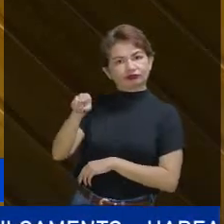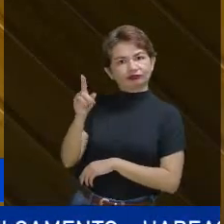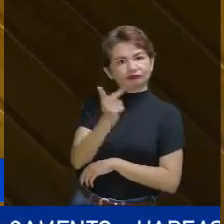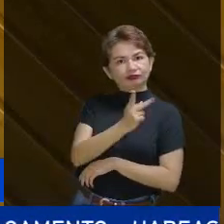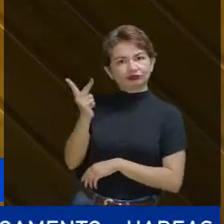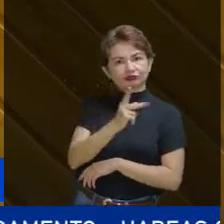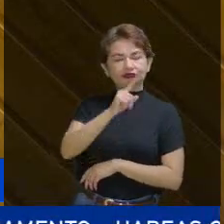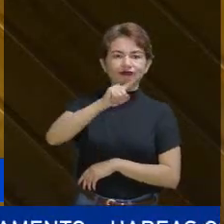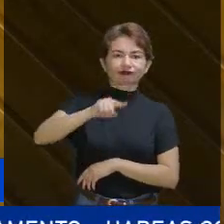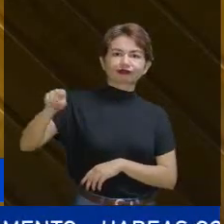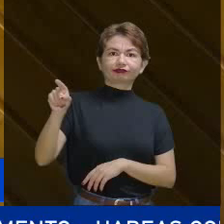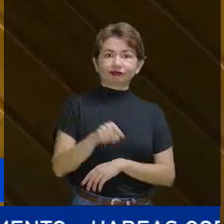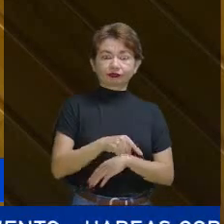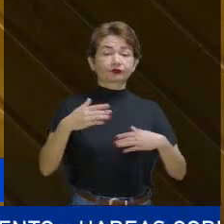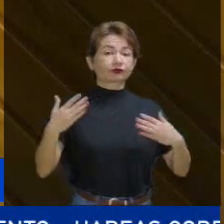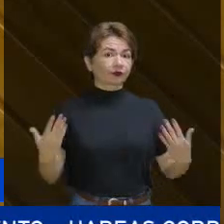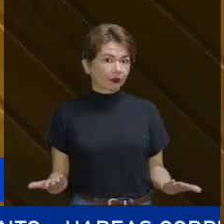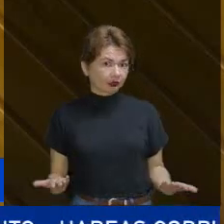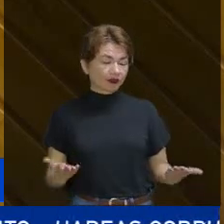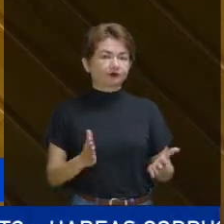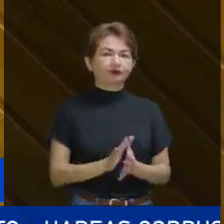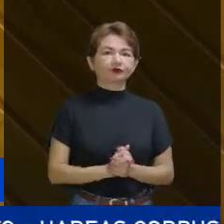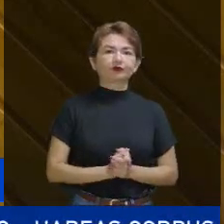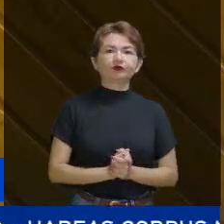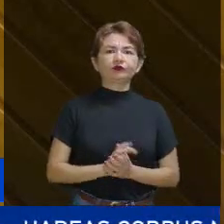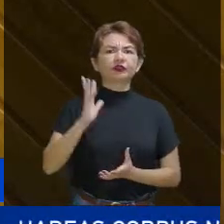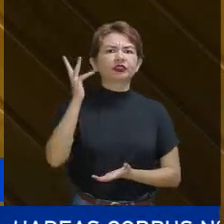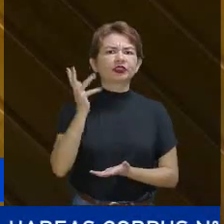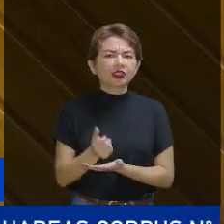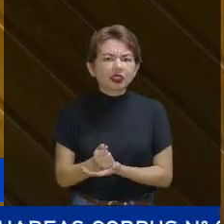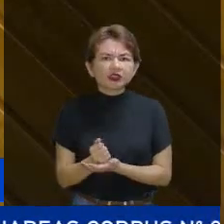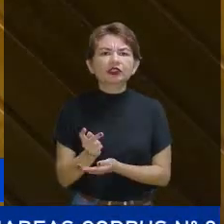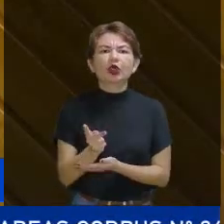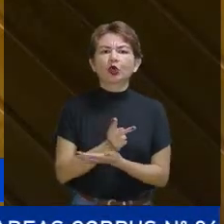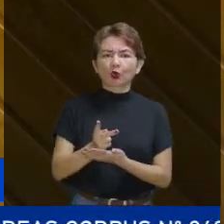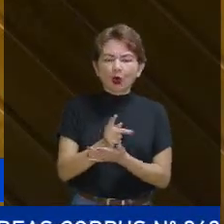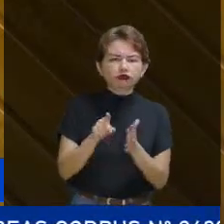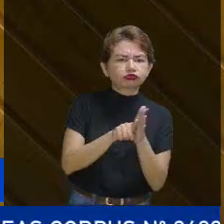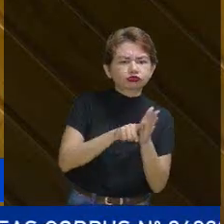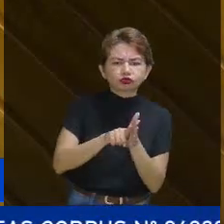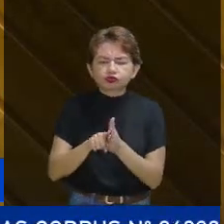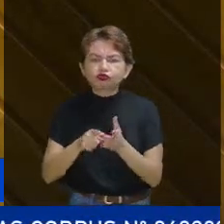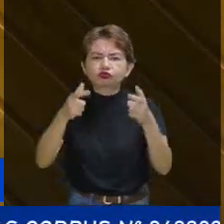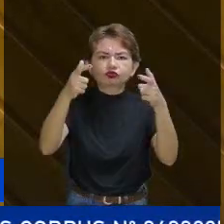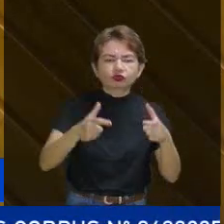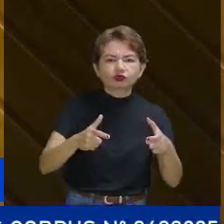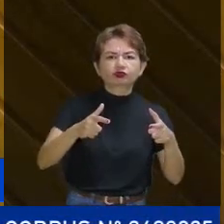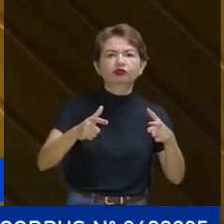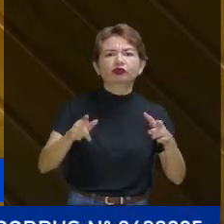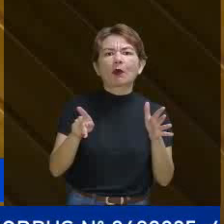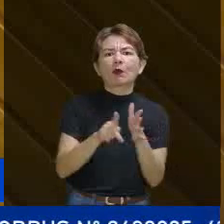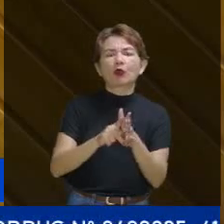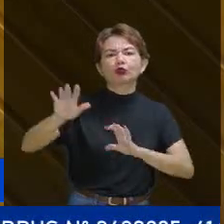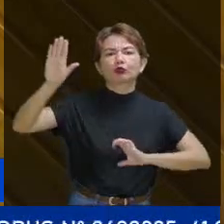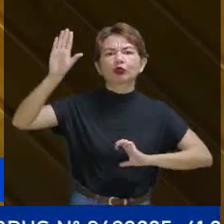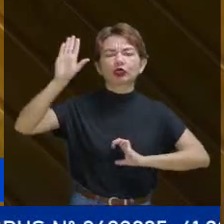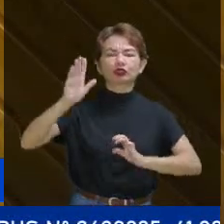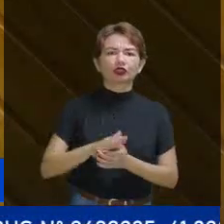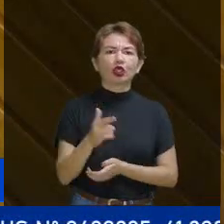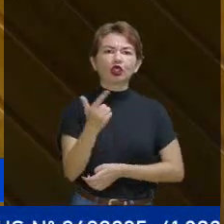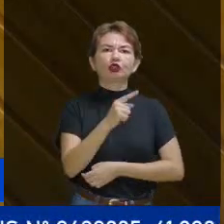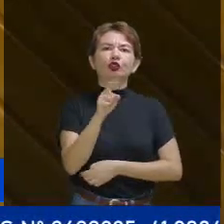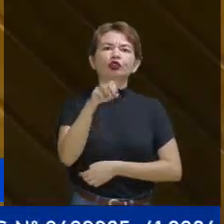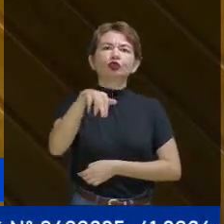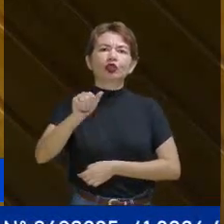Ponto. Quando é a decisão de busca e apreensão da segunda zona eleitoral